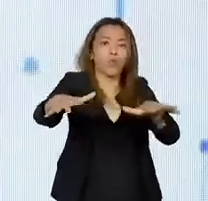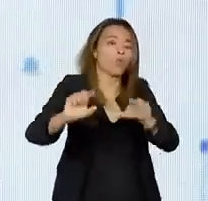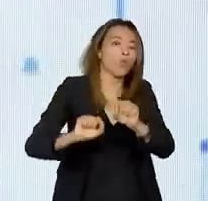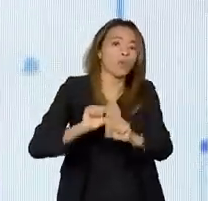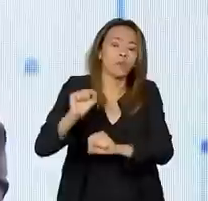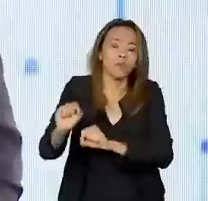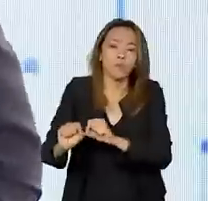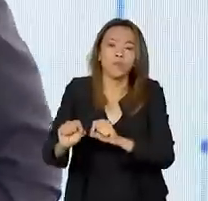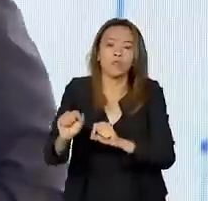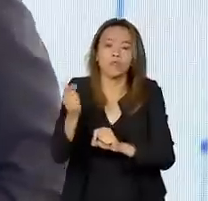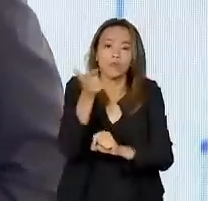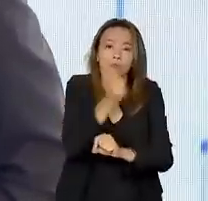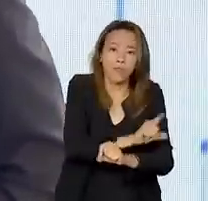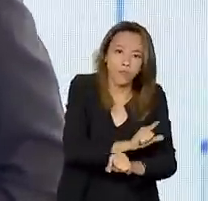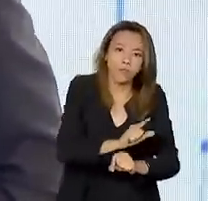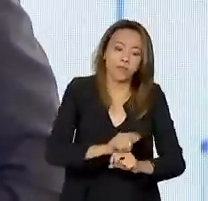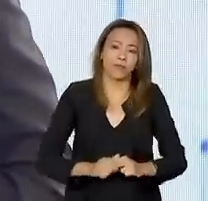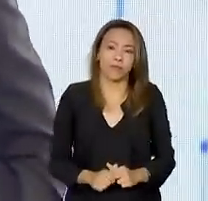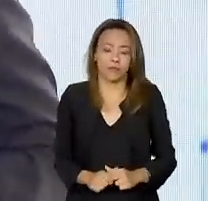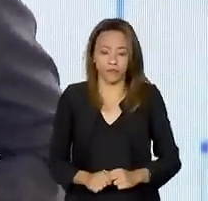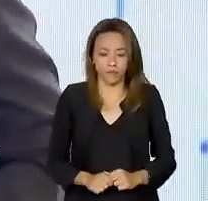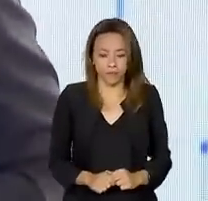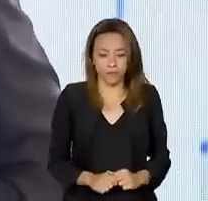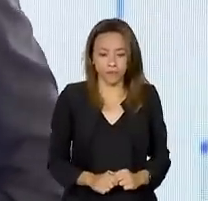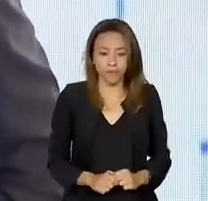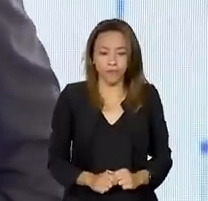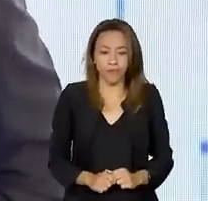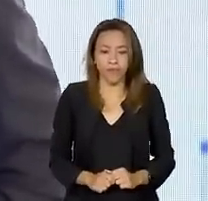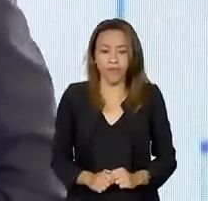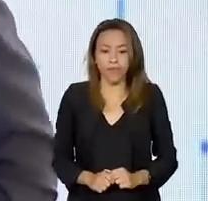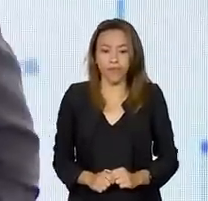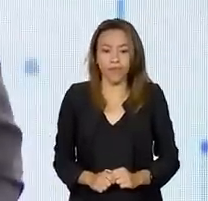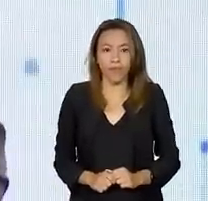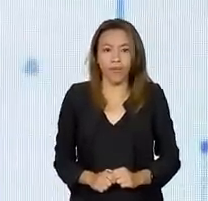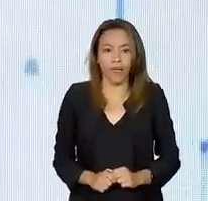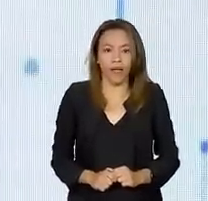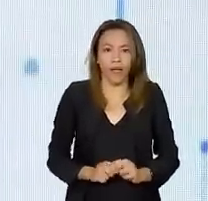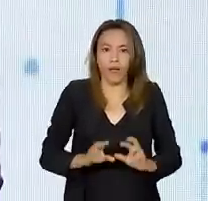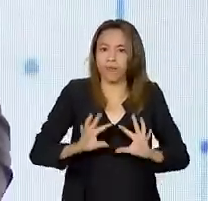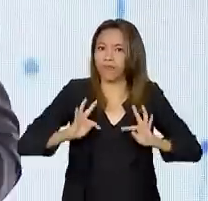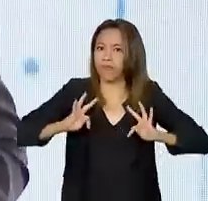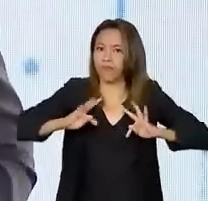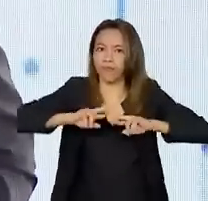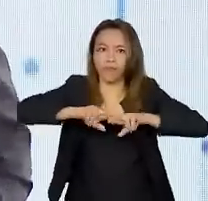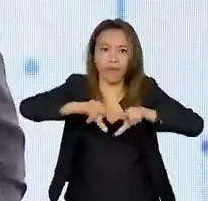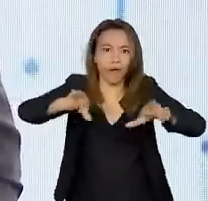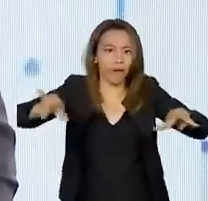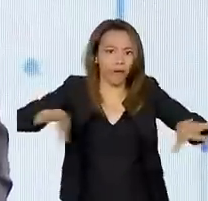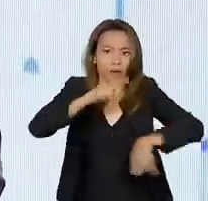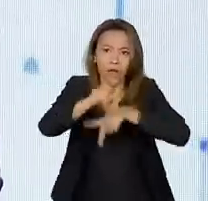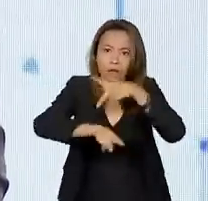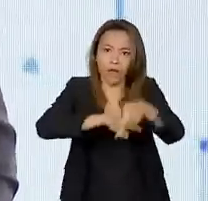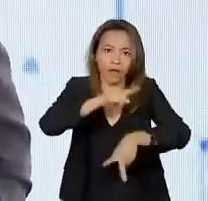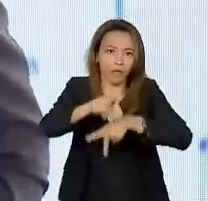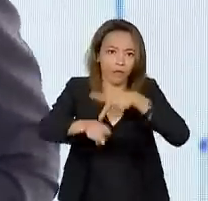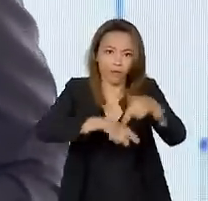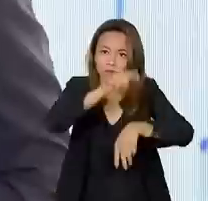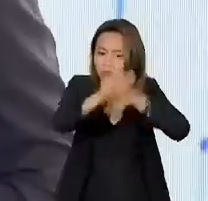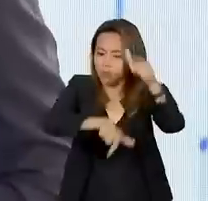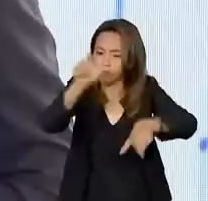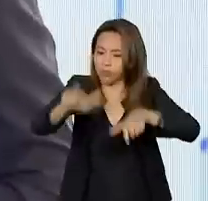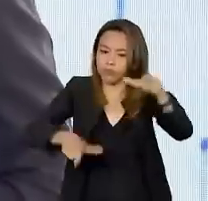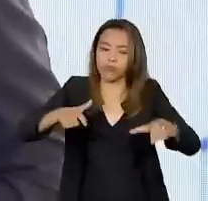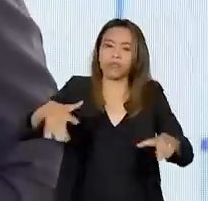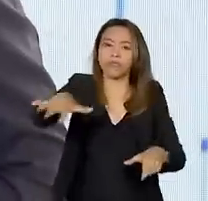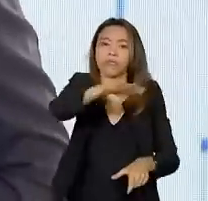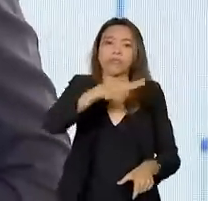poder chegar aos milhões de brasileiros da saúde, dar essa oportunidade, pode